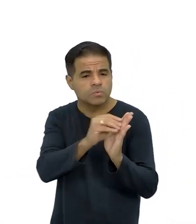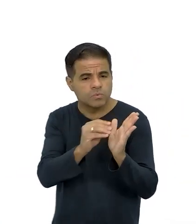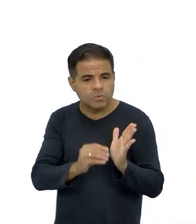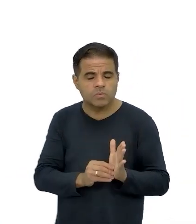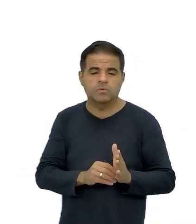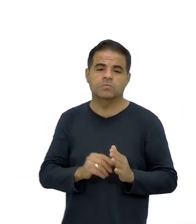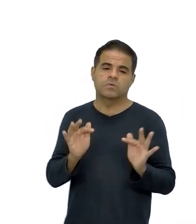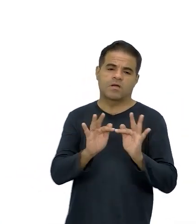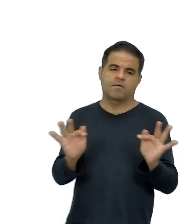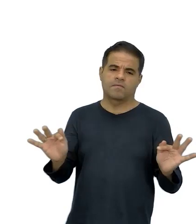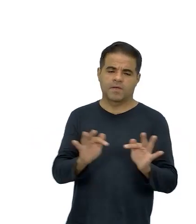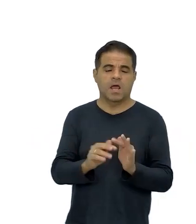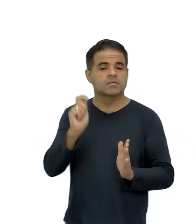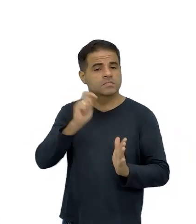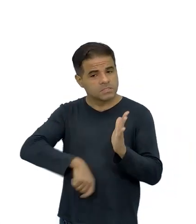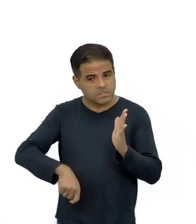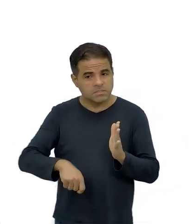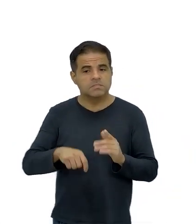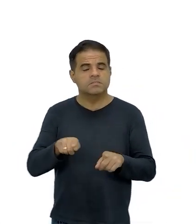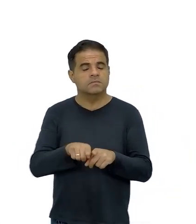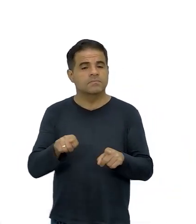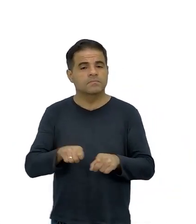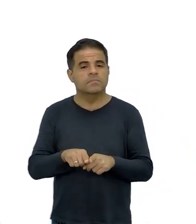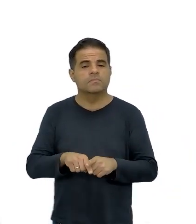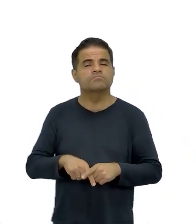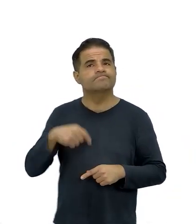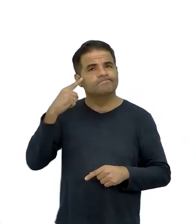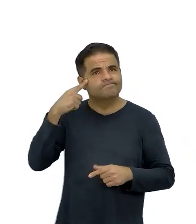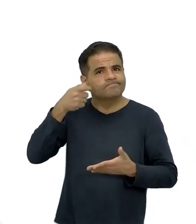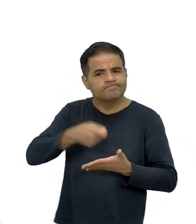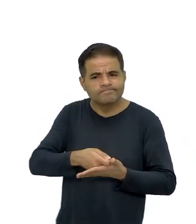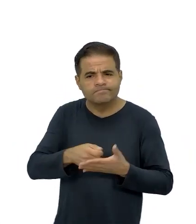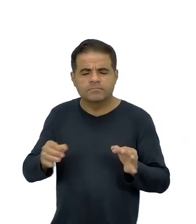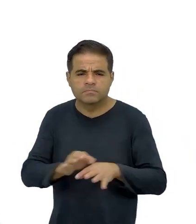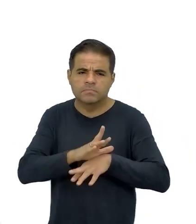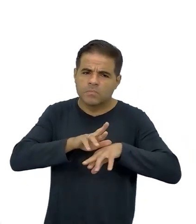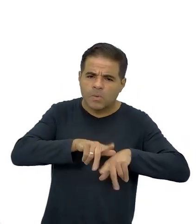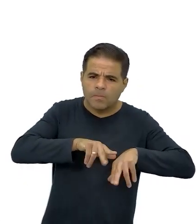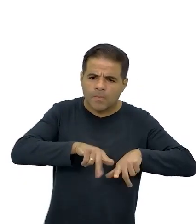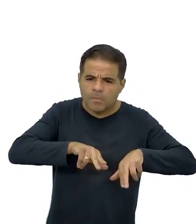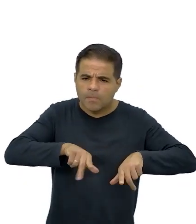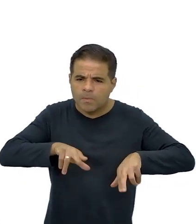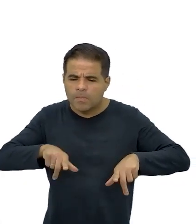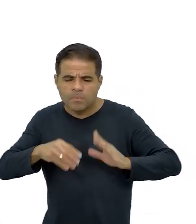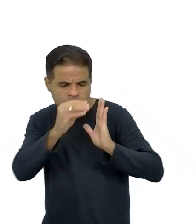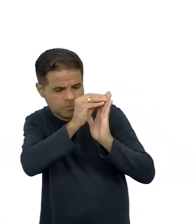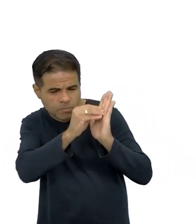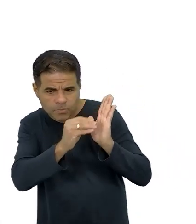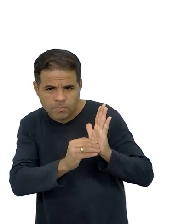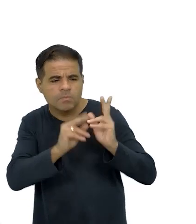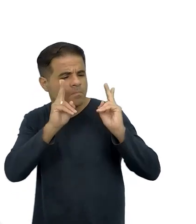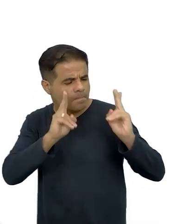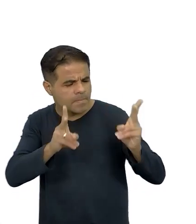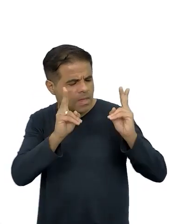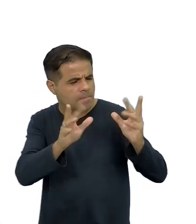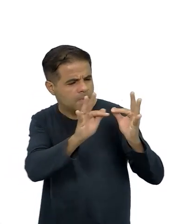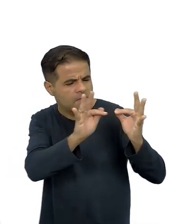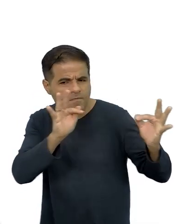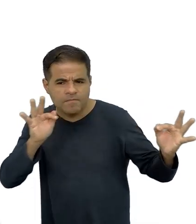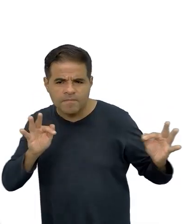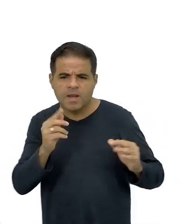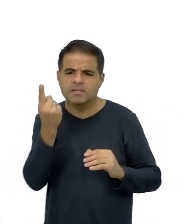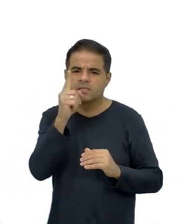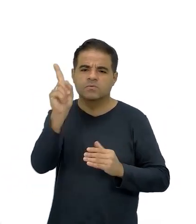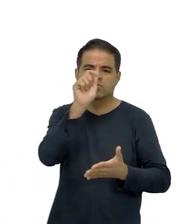2 frases. Registrar as conclusões sobre as diversas formas de pontuar uma mesma frase, aí nessa